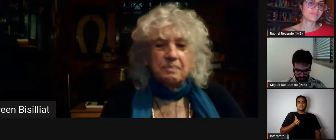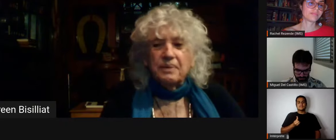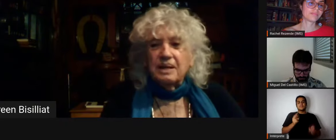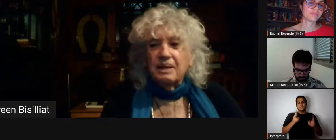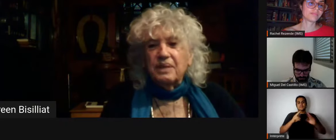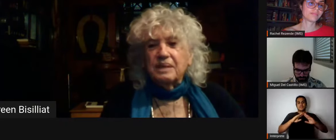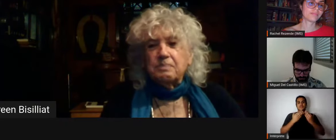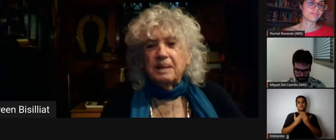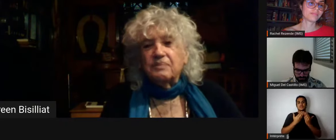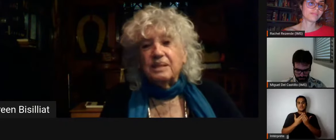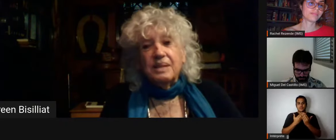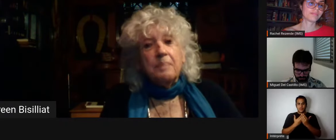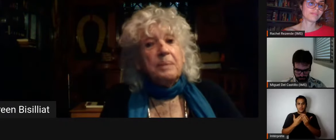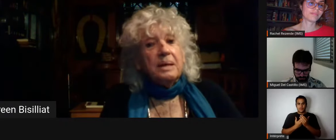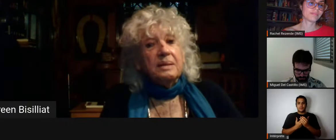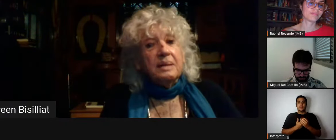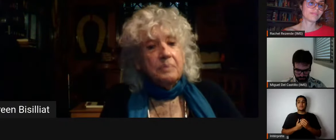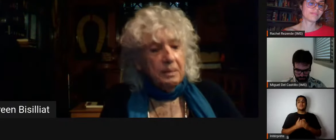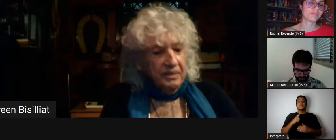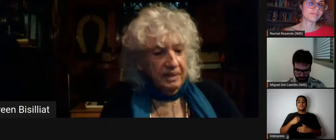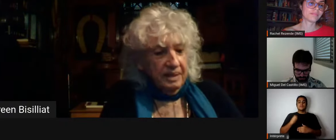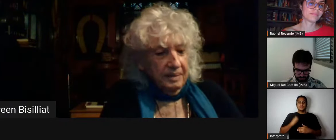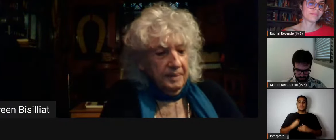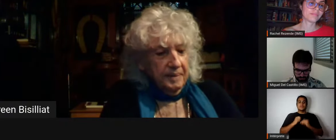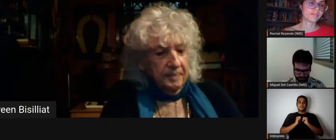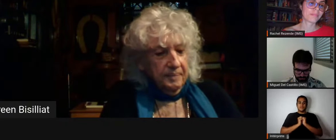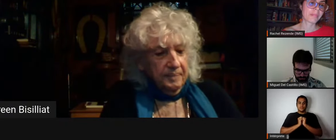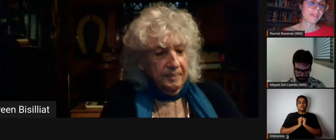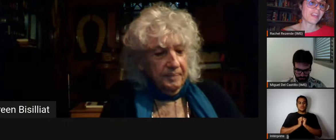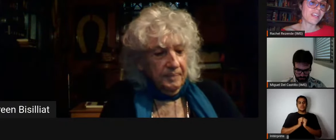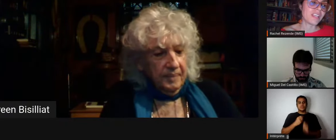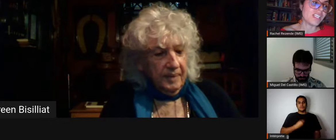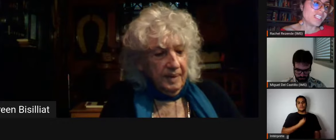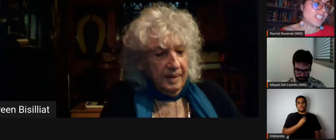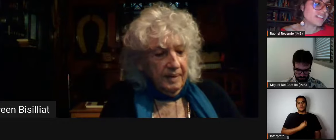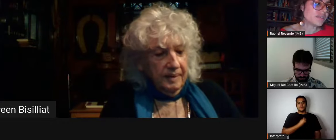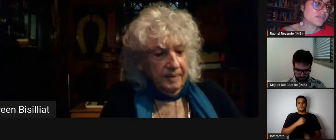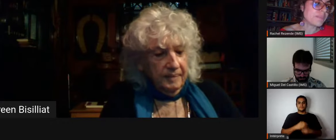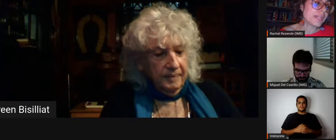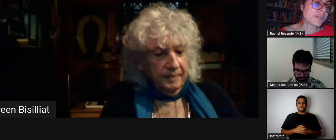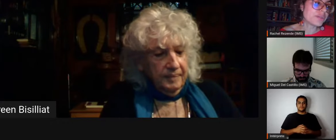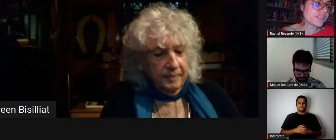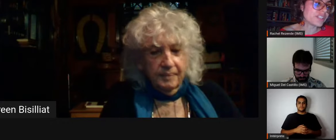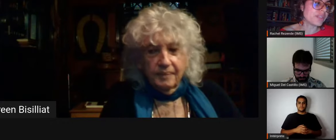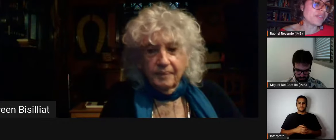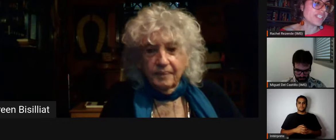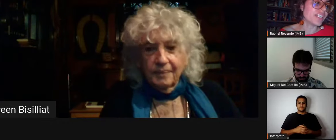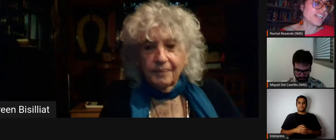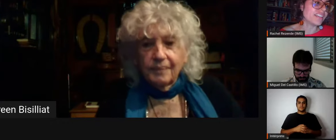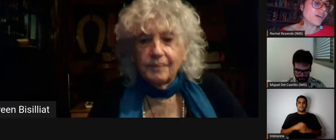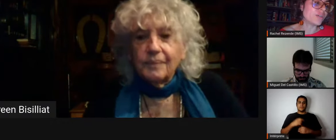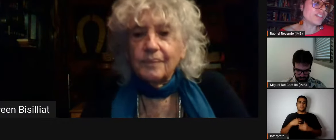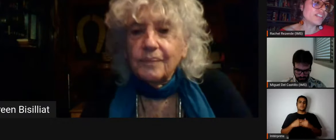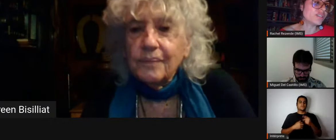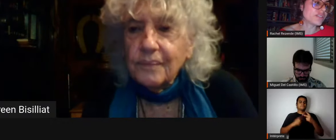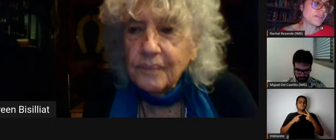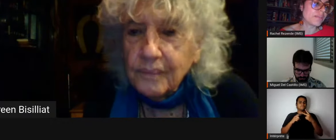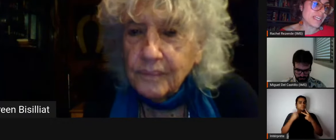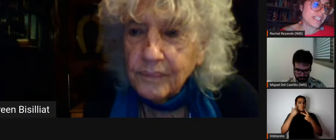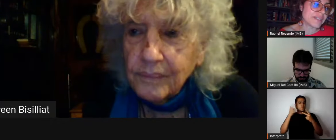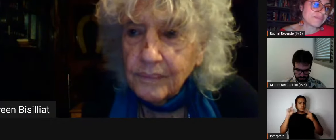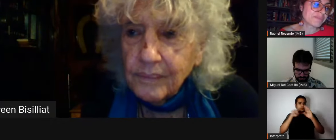então fazia parte da minha vida. E a segunda pergunta, Maureen, é da